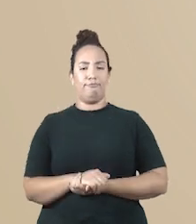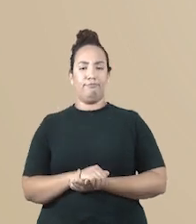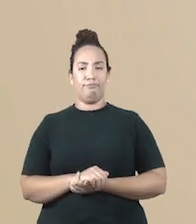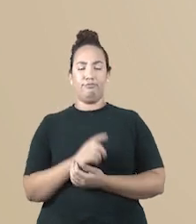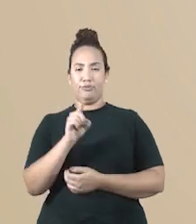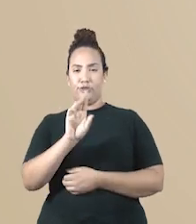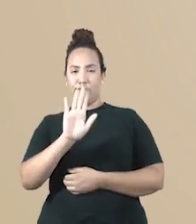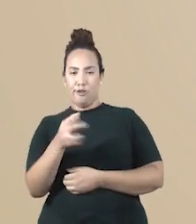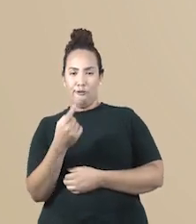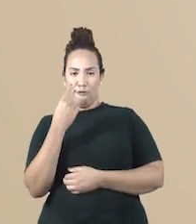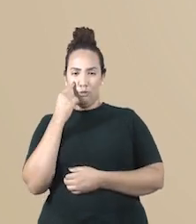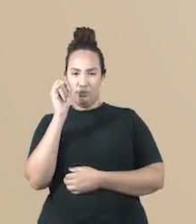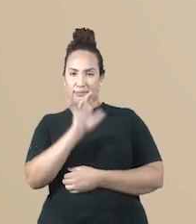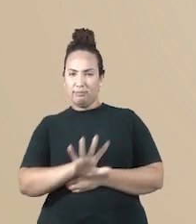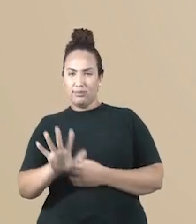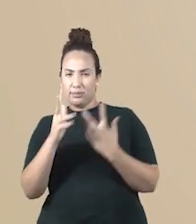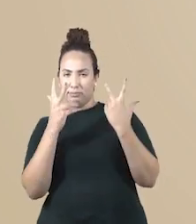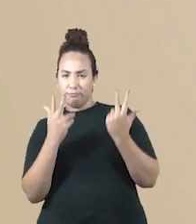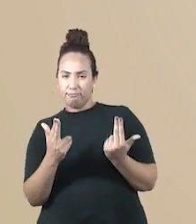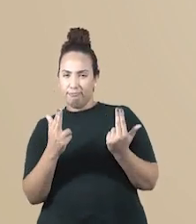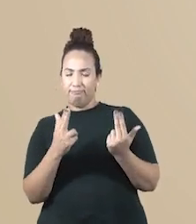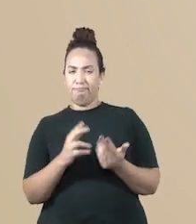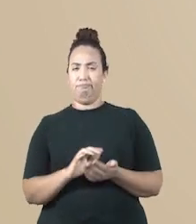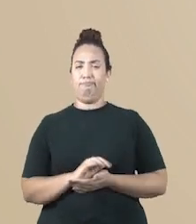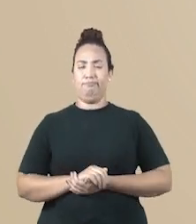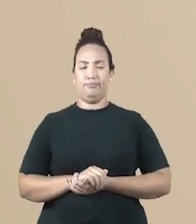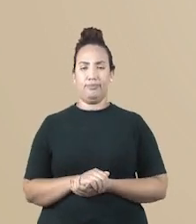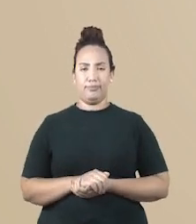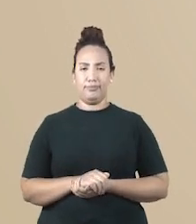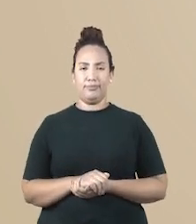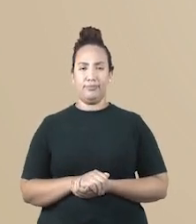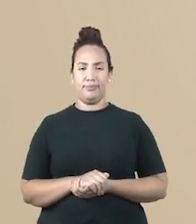já viu alguma imagem parecida com essas?